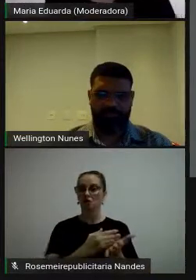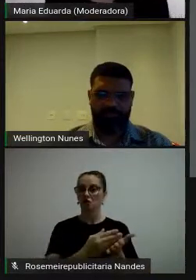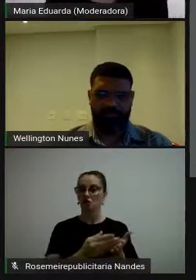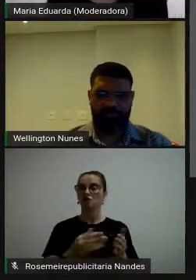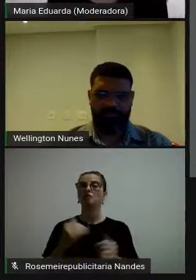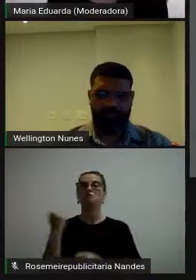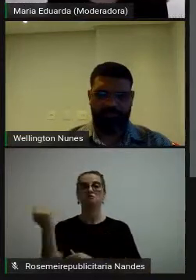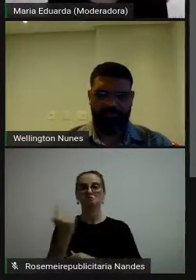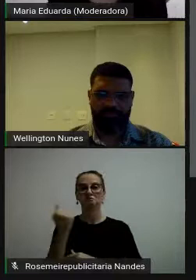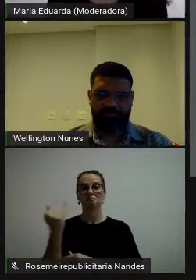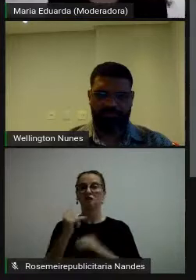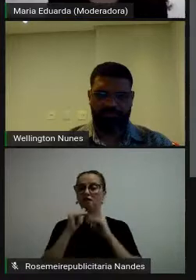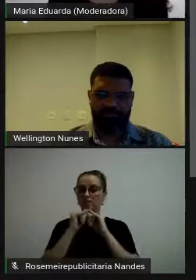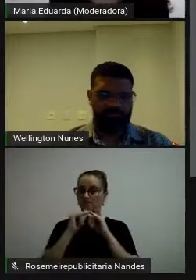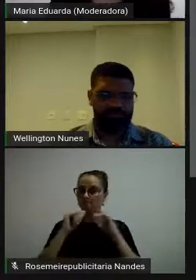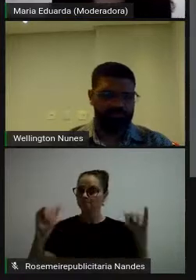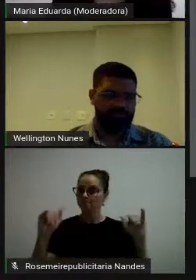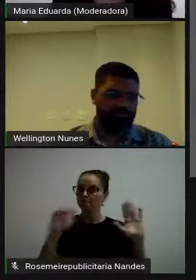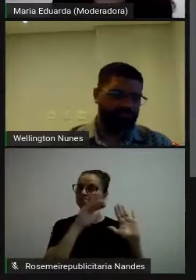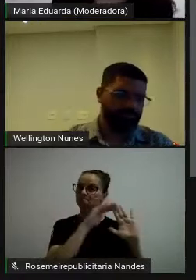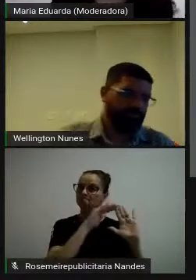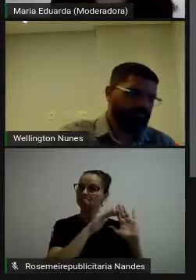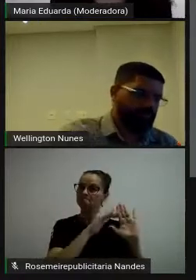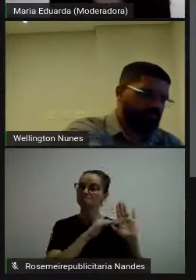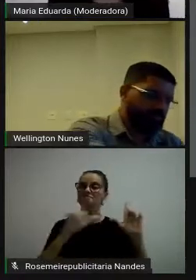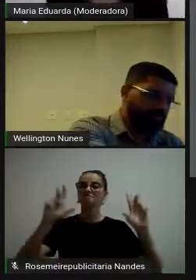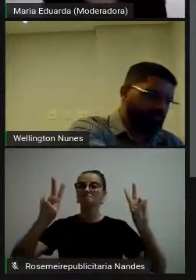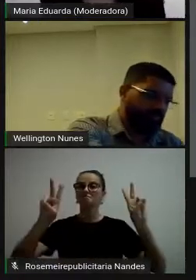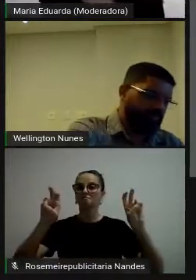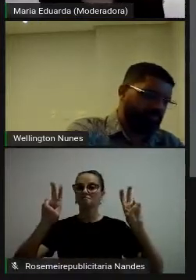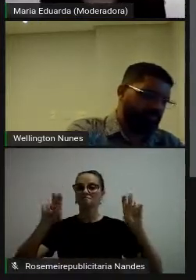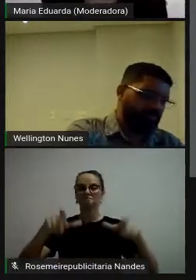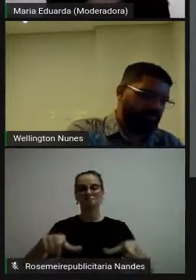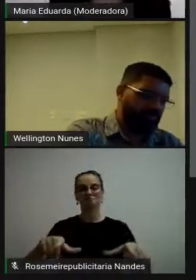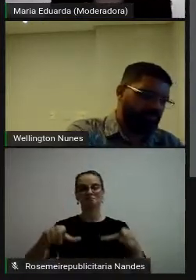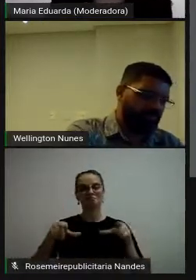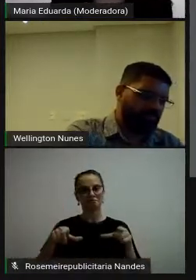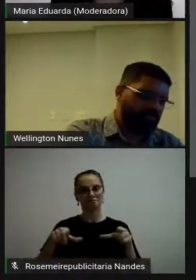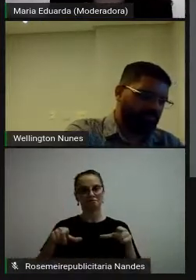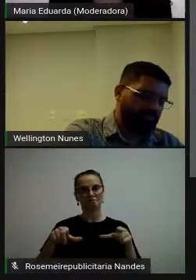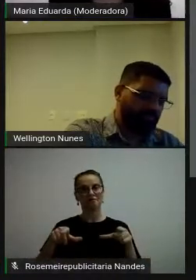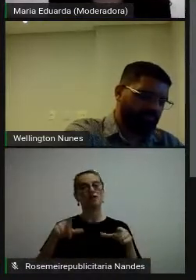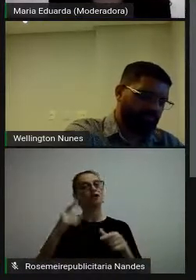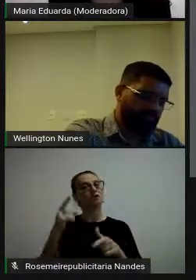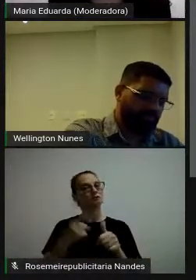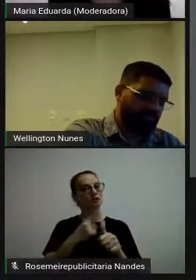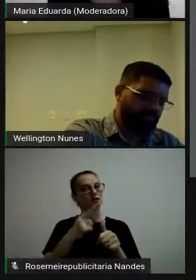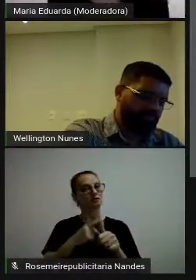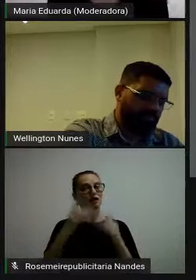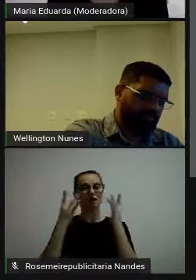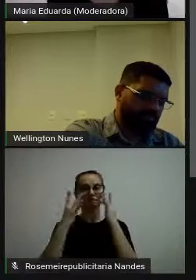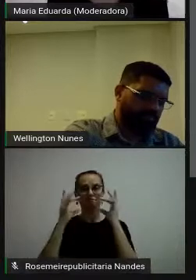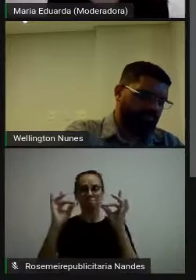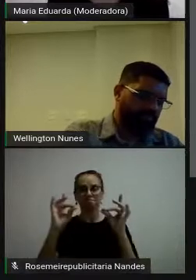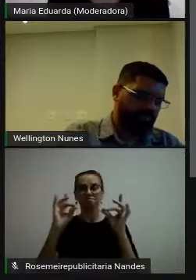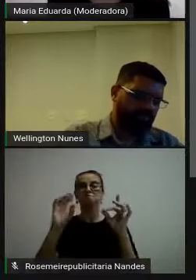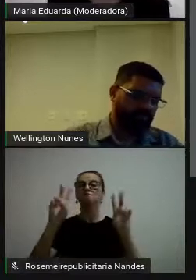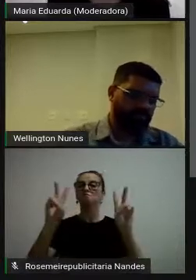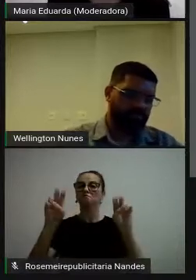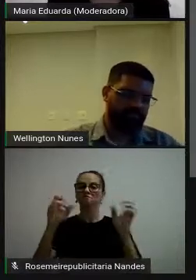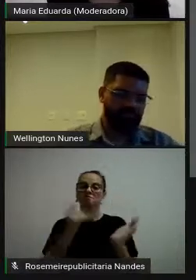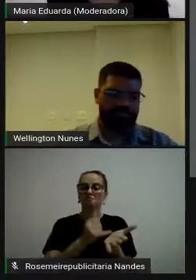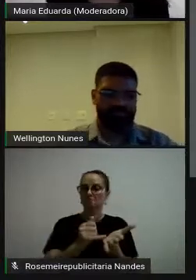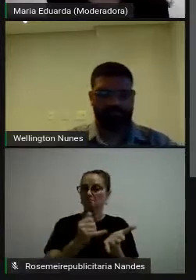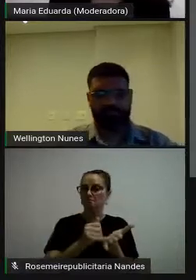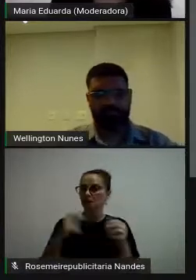pontos esclarecidos, que é quanto ao certificado, que vai depender do check-in e o check-out. O check-in é baseado na inscrição que